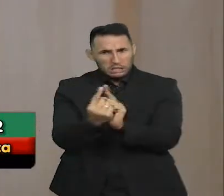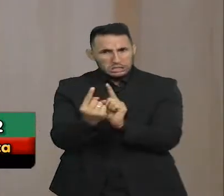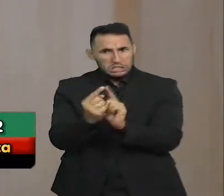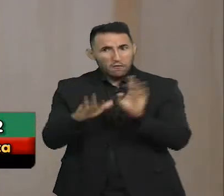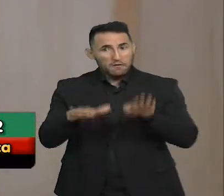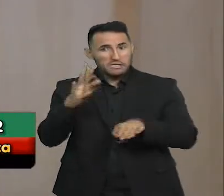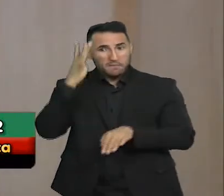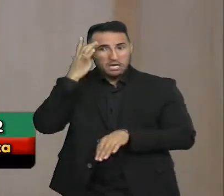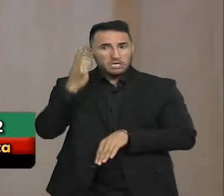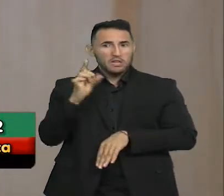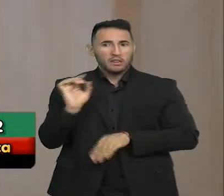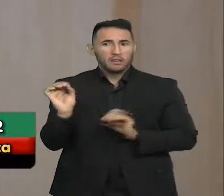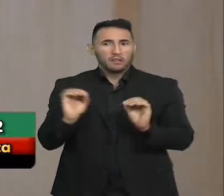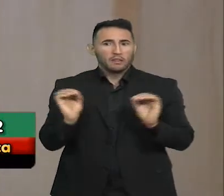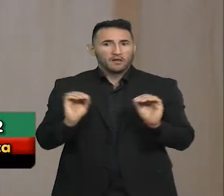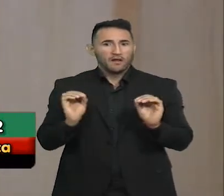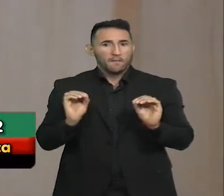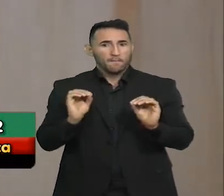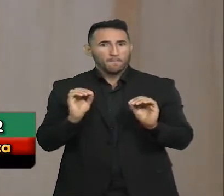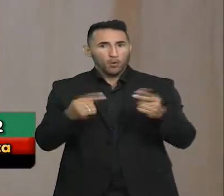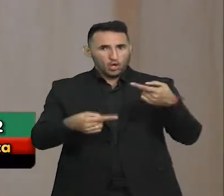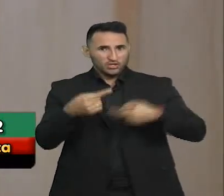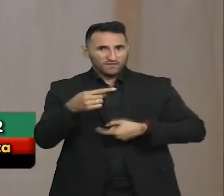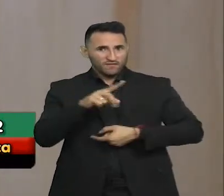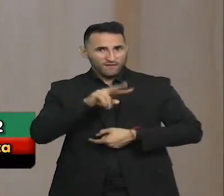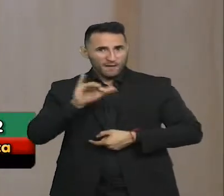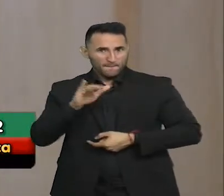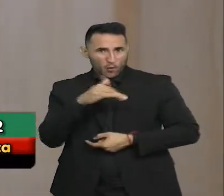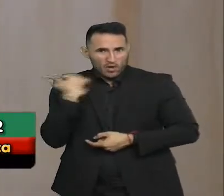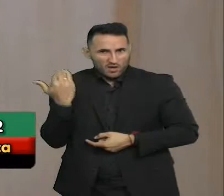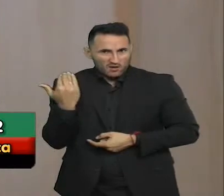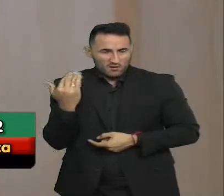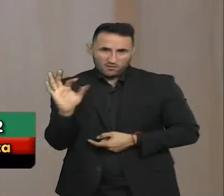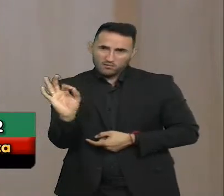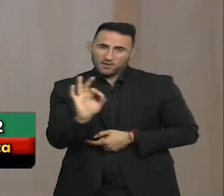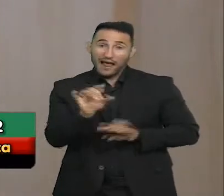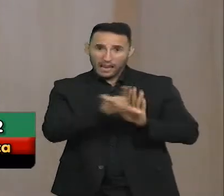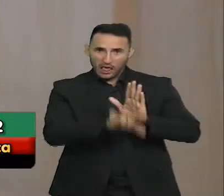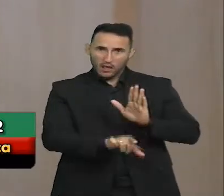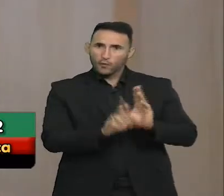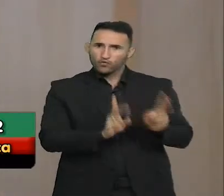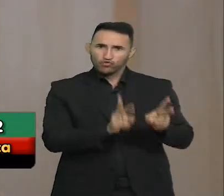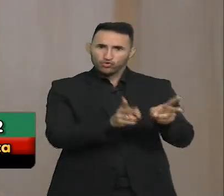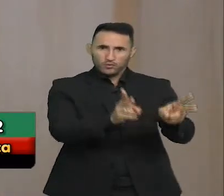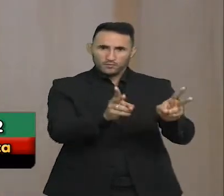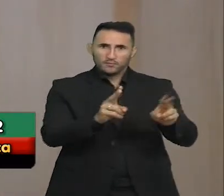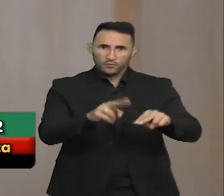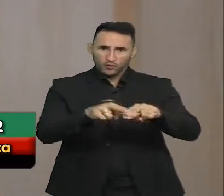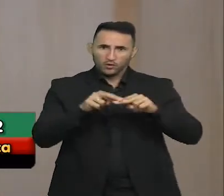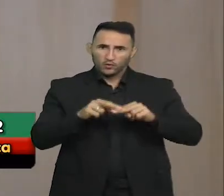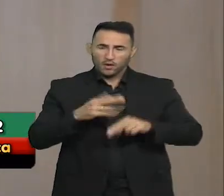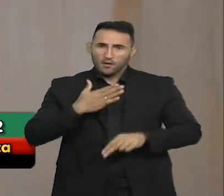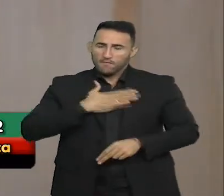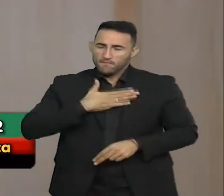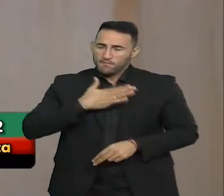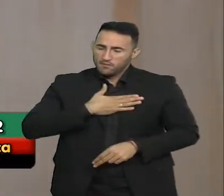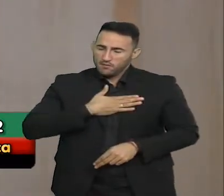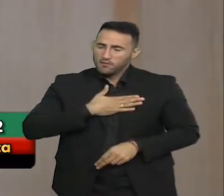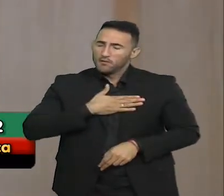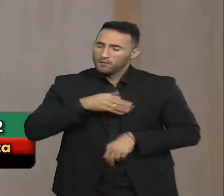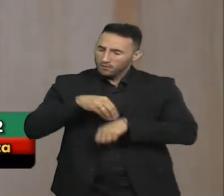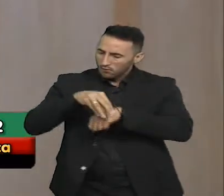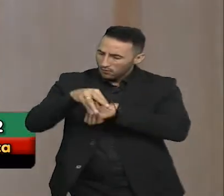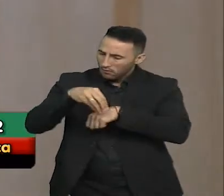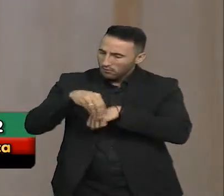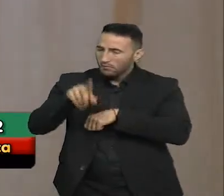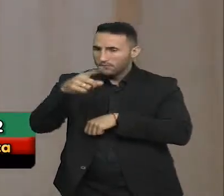pode mudar, vai morrer a política? A lei não vai morrer. Tá? Então, este é o meu recado para